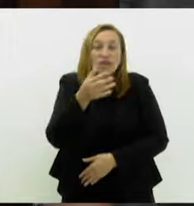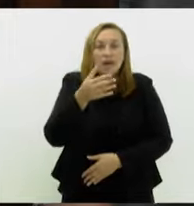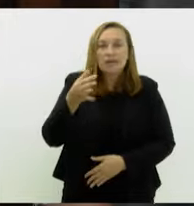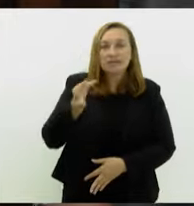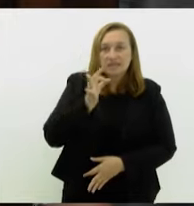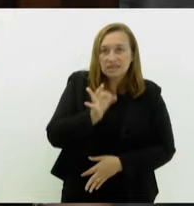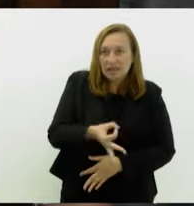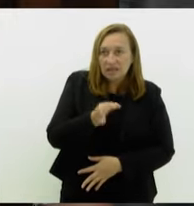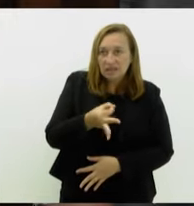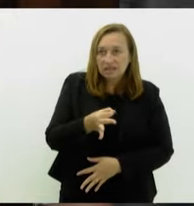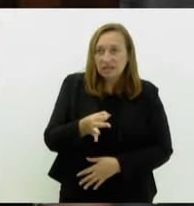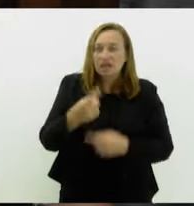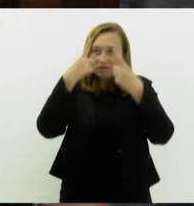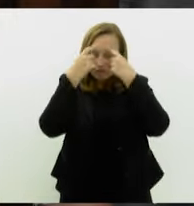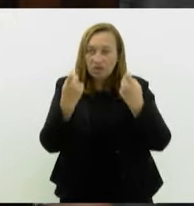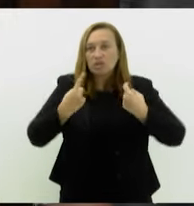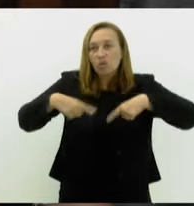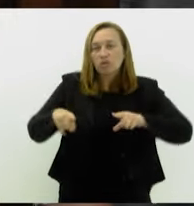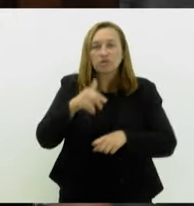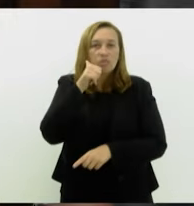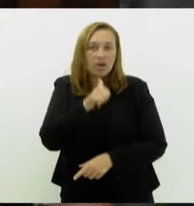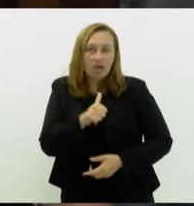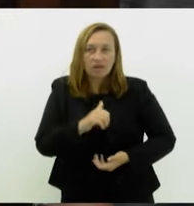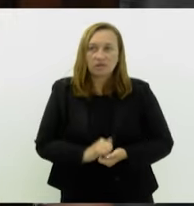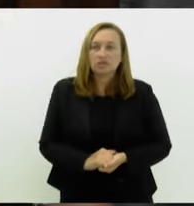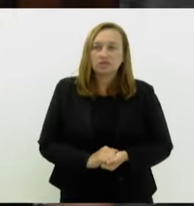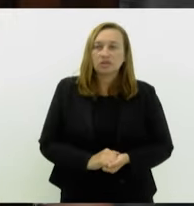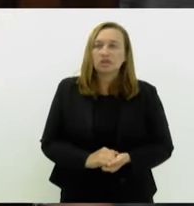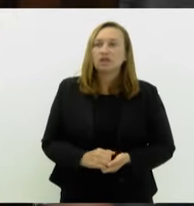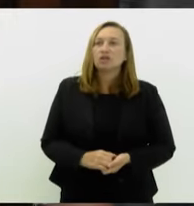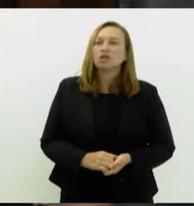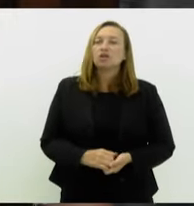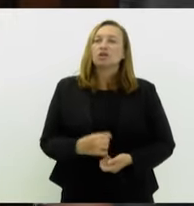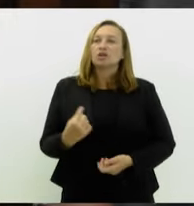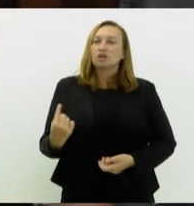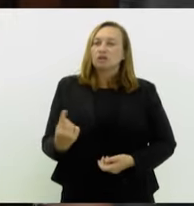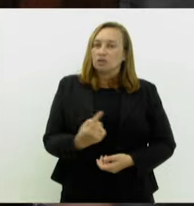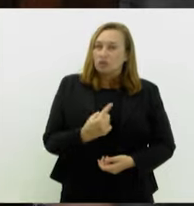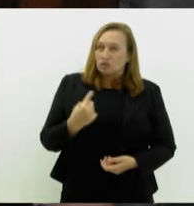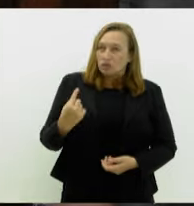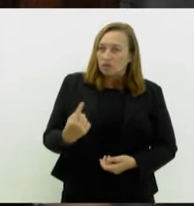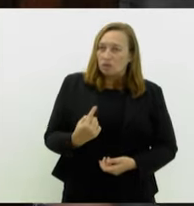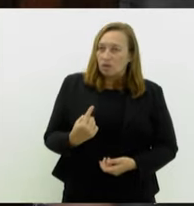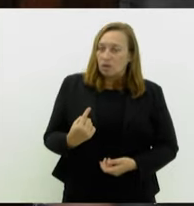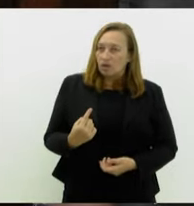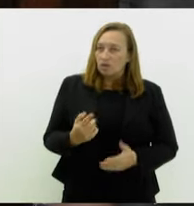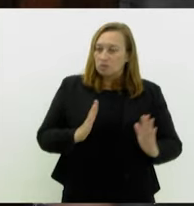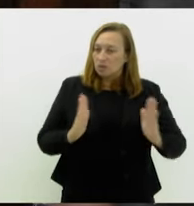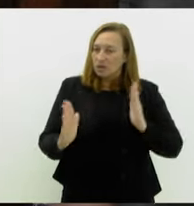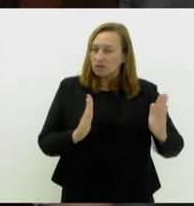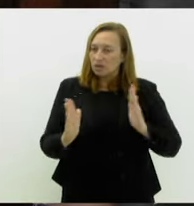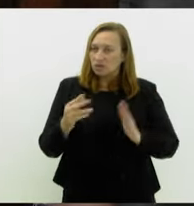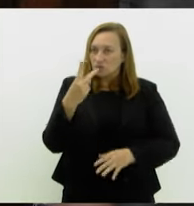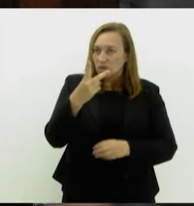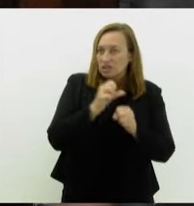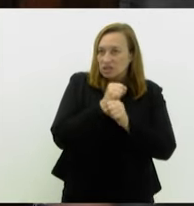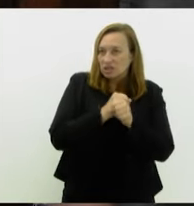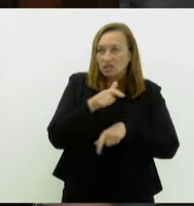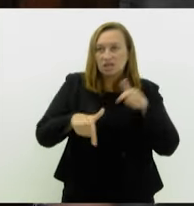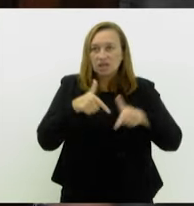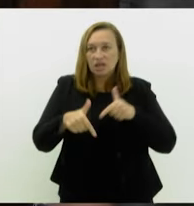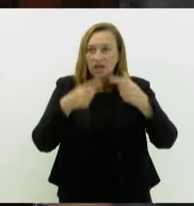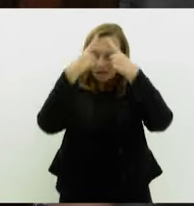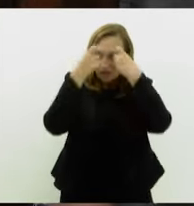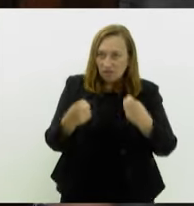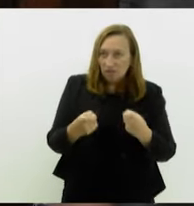que tem que ser violência contra a mulher e o nosso recorte nesses dois anos de Mandato é a violência